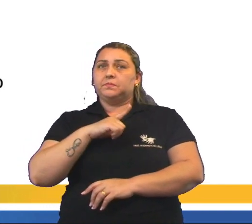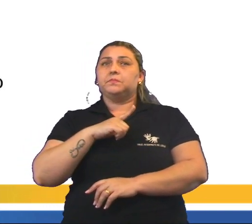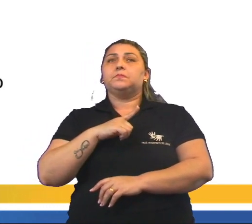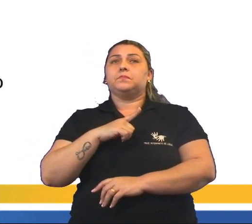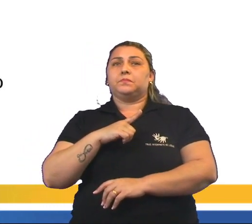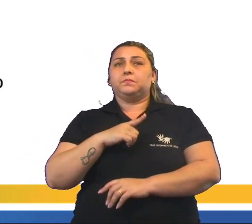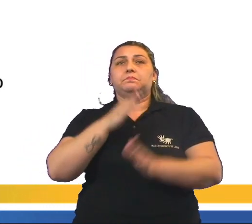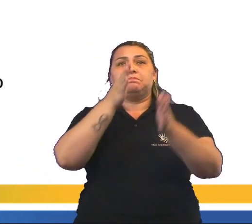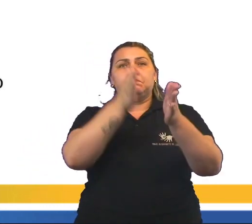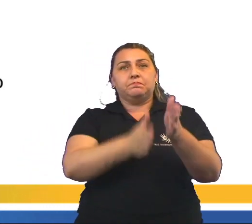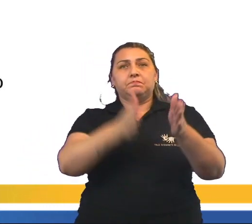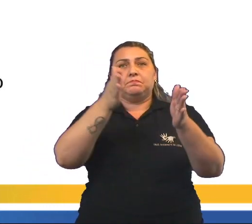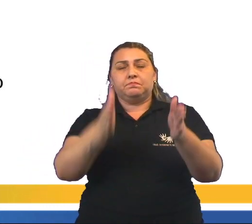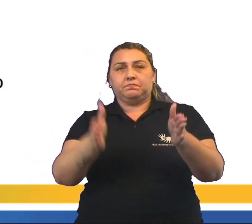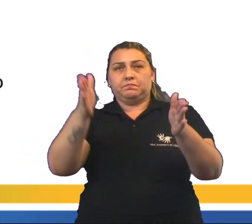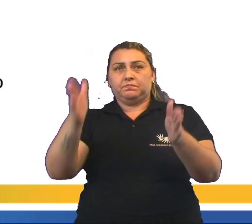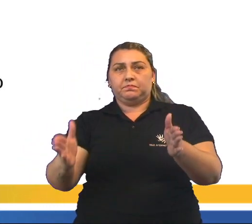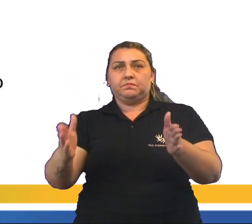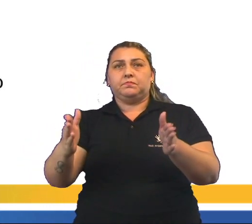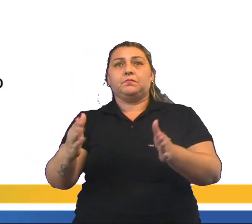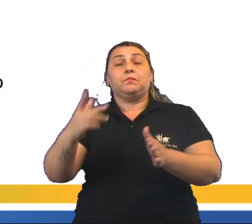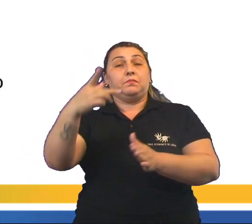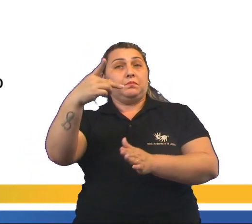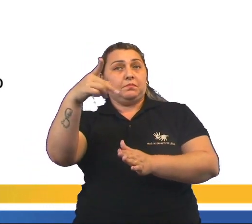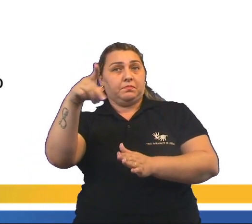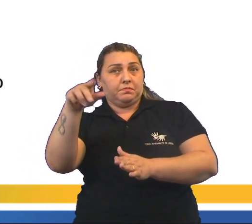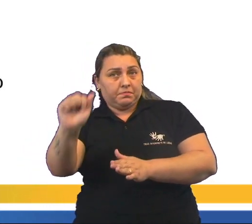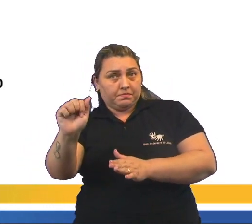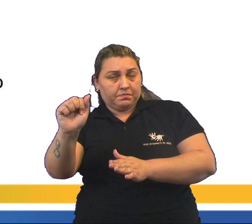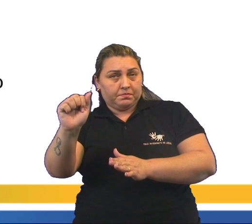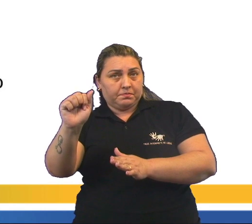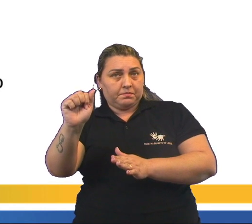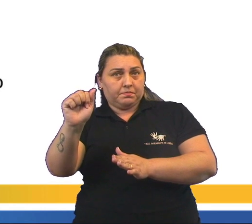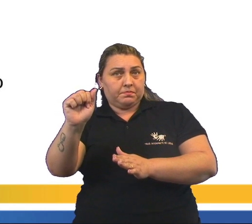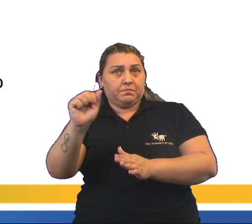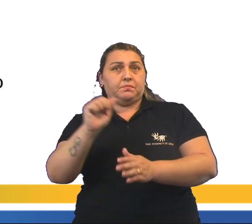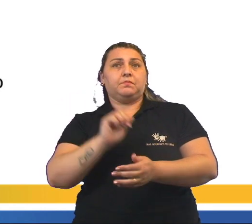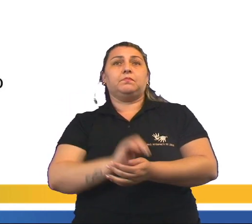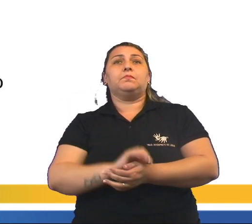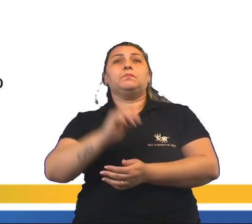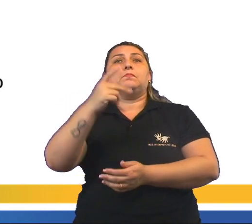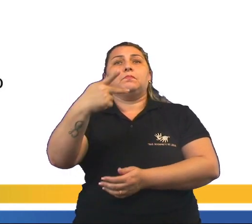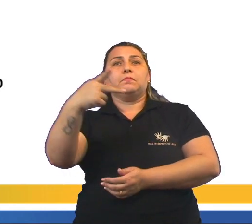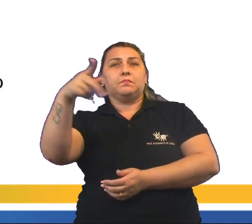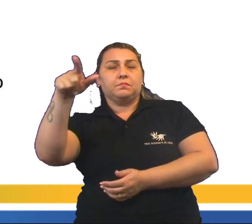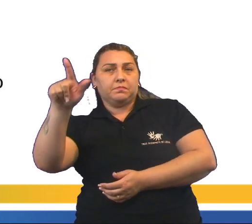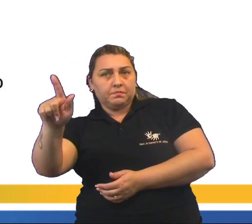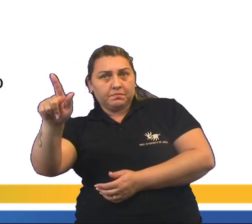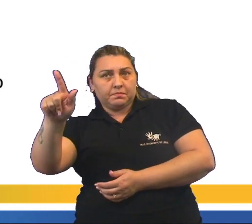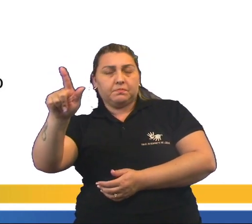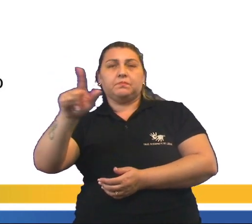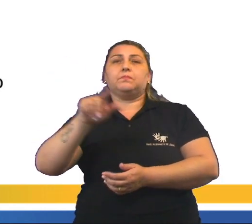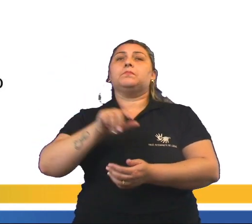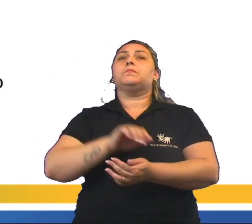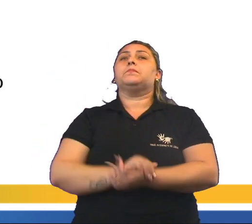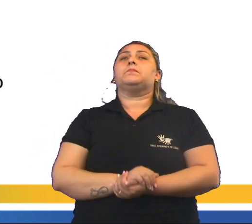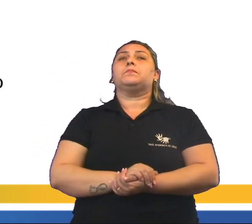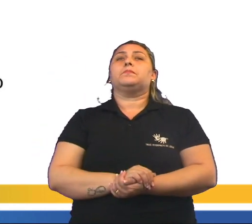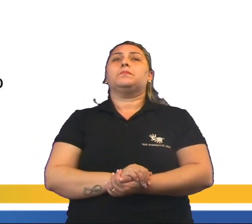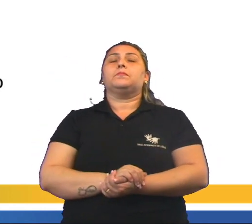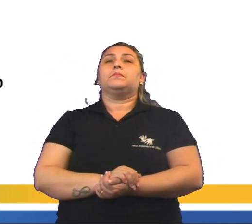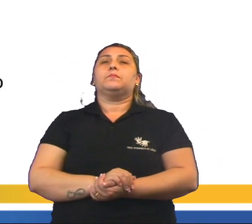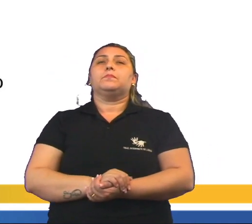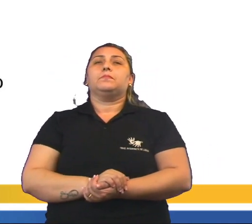nesses casos Aí caso especiais de sequências conhecido como progressão aritmética que nós chamamos de pa